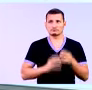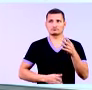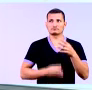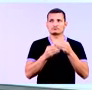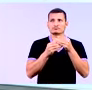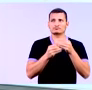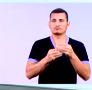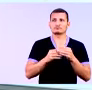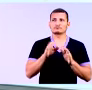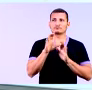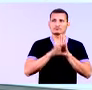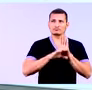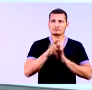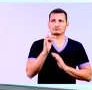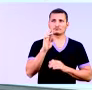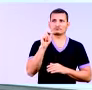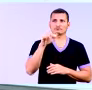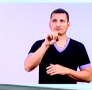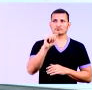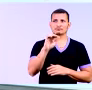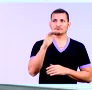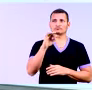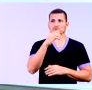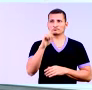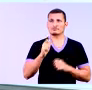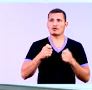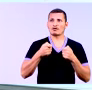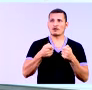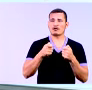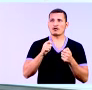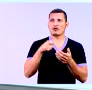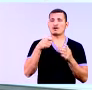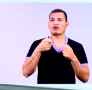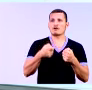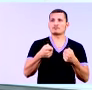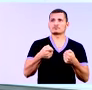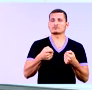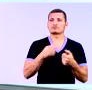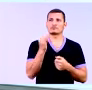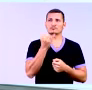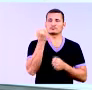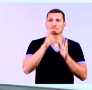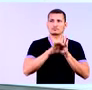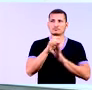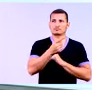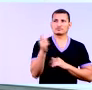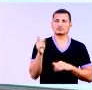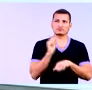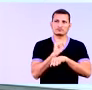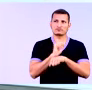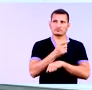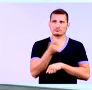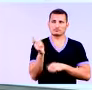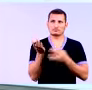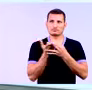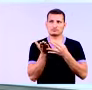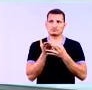o conceito de transação, até para reforçar a importância desses conceitos aí para vocês. E aguardamos vocês aqui na sequência. Bom